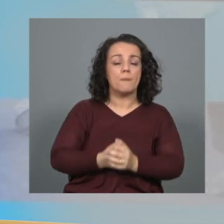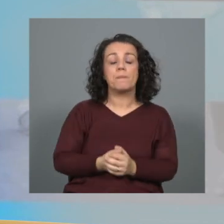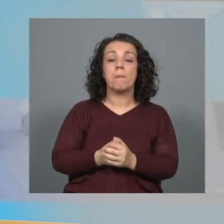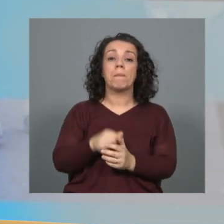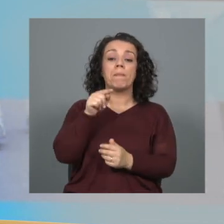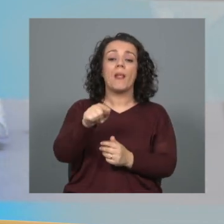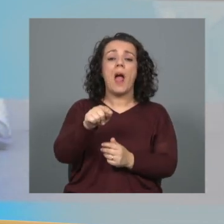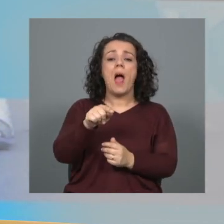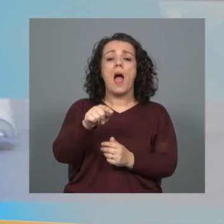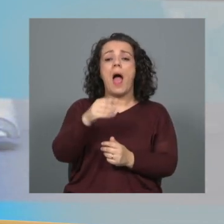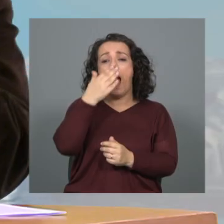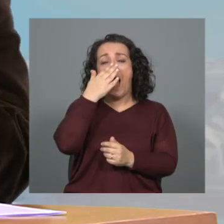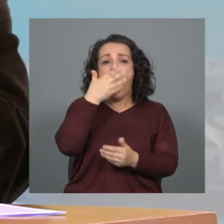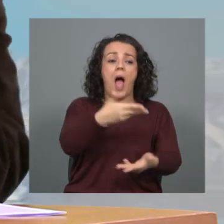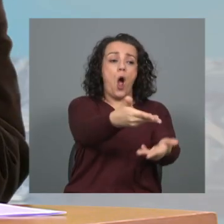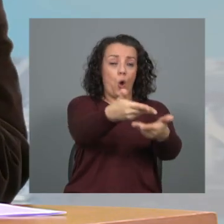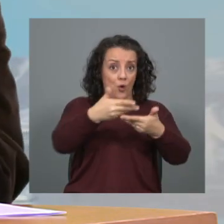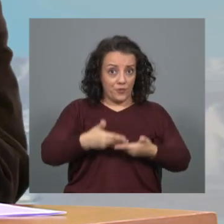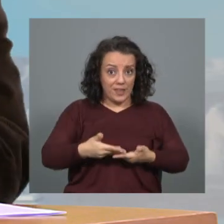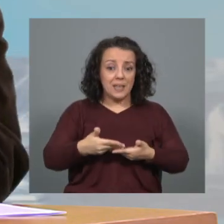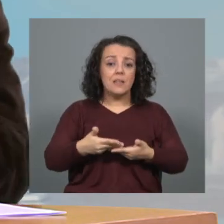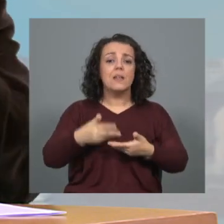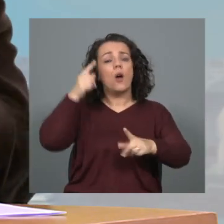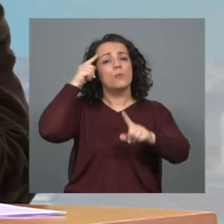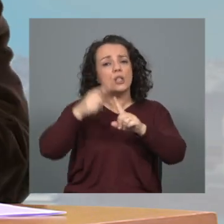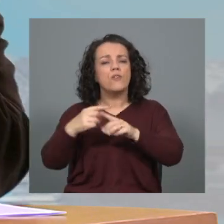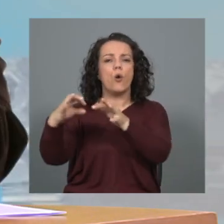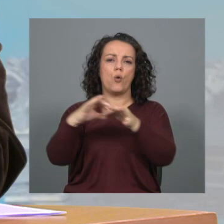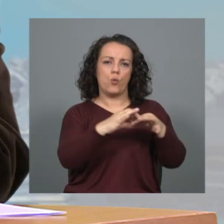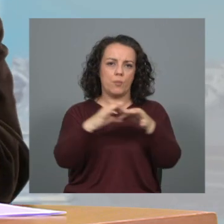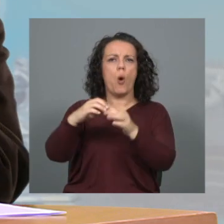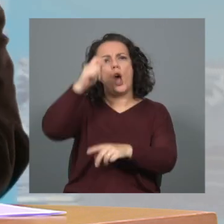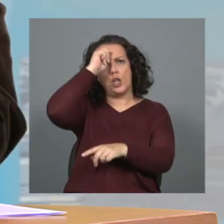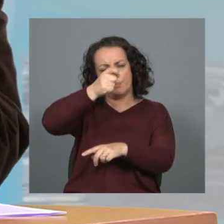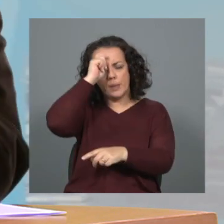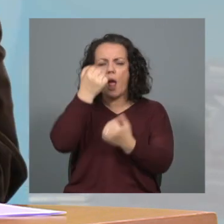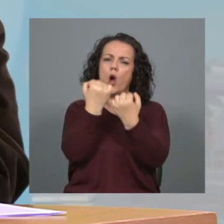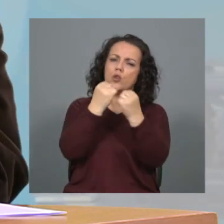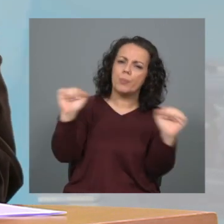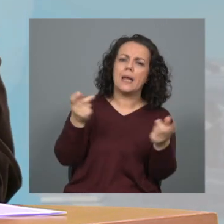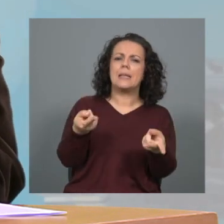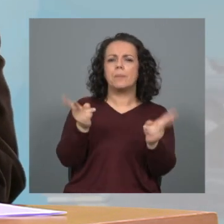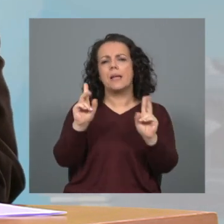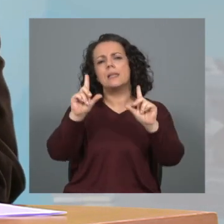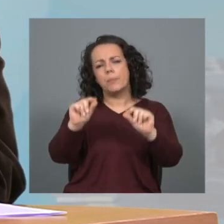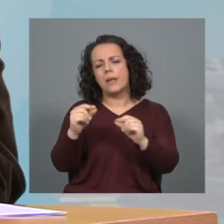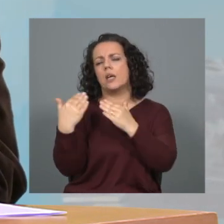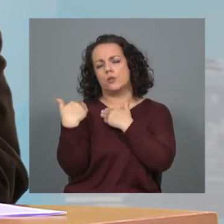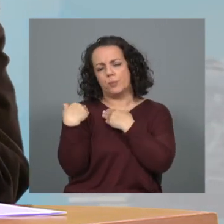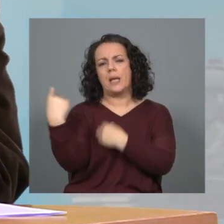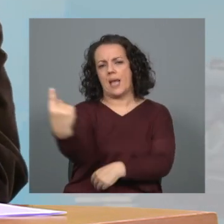é um convite a uma lógica de colaboração e de parceria no respeito pela autonomia, pela liberdade e pela responsabilidade das